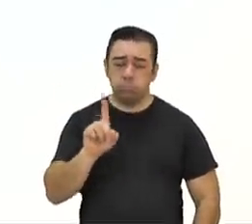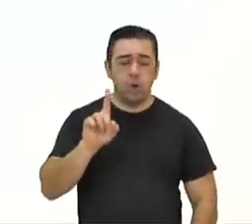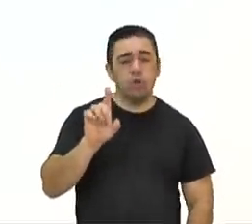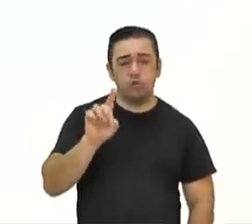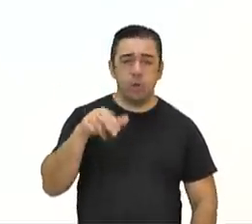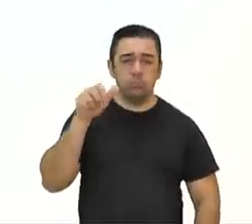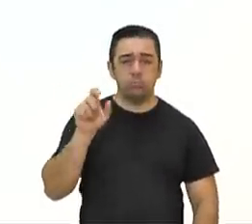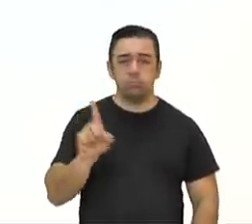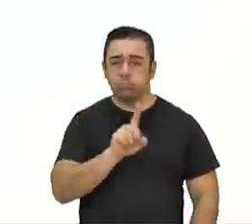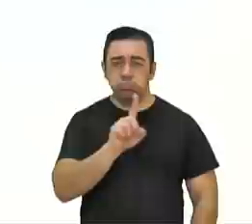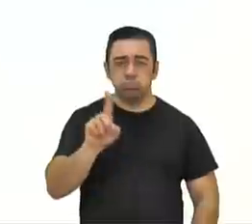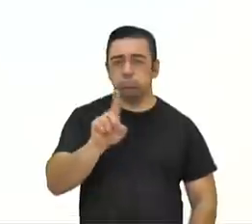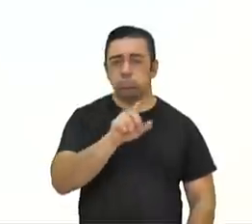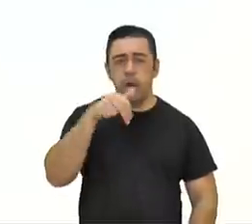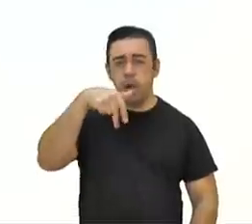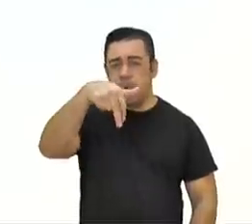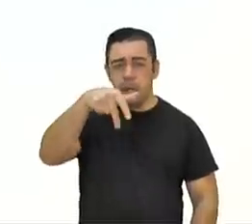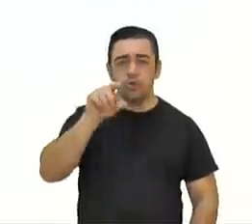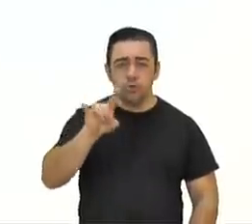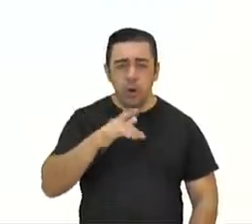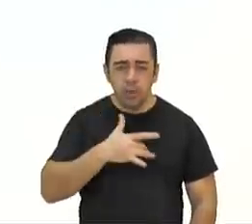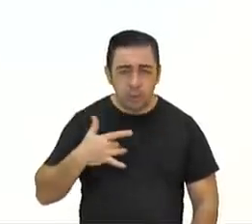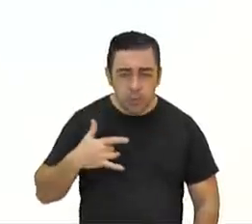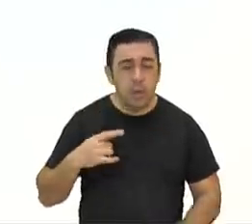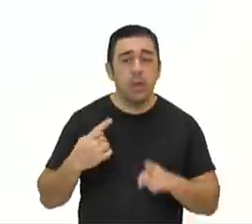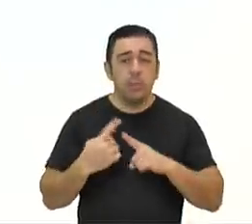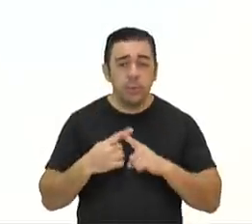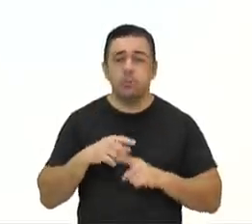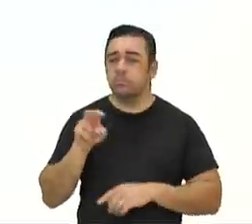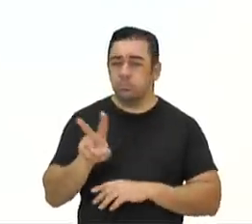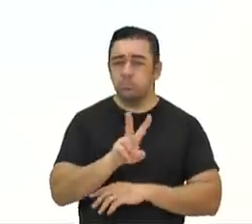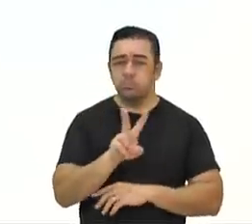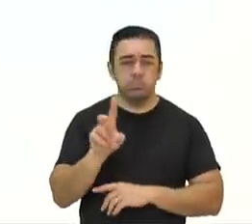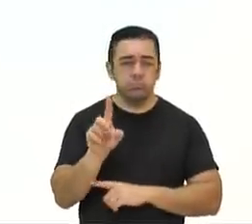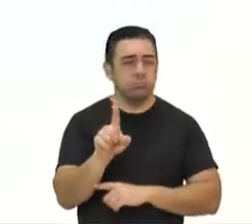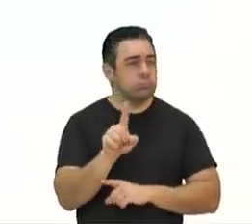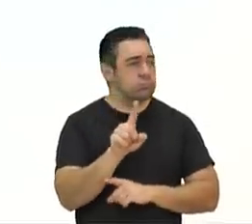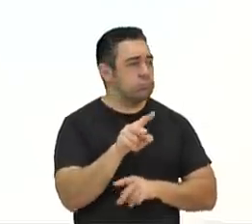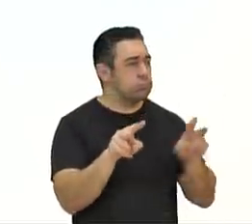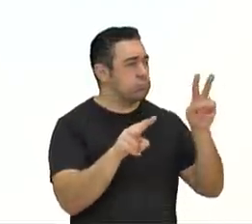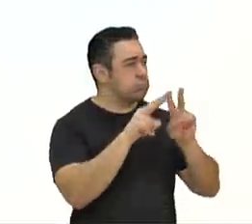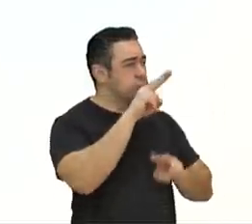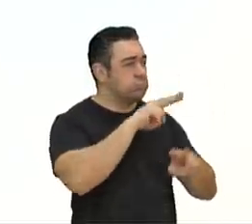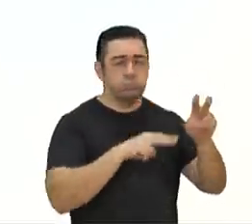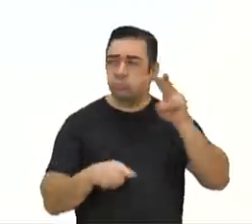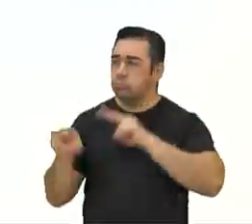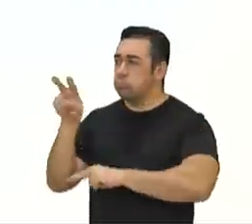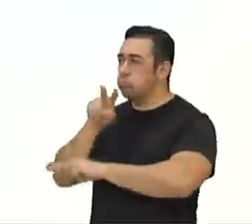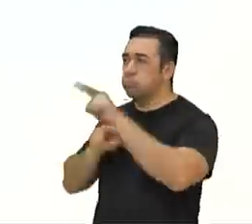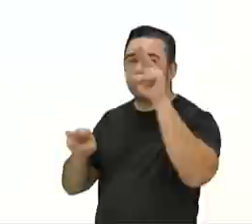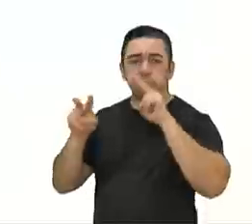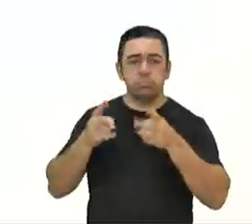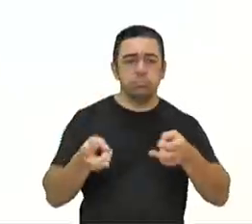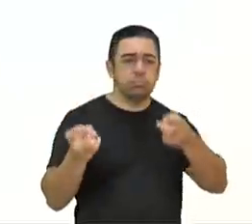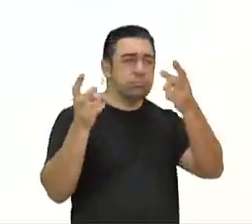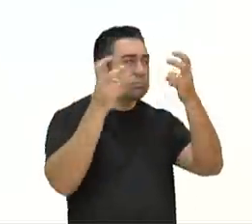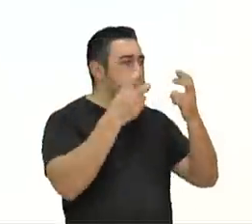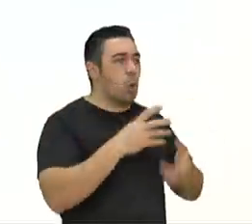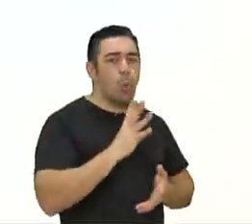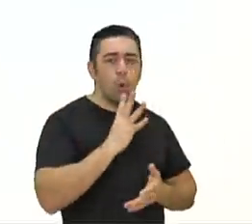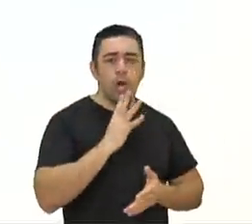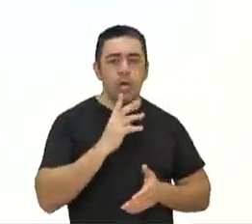saúde. Caminho porque esta é a maneira de descobrir a cidade, de observar as coisas que estão acontecendo.